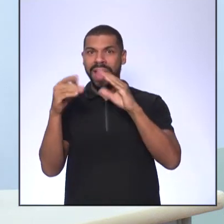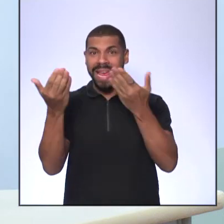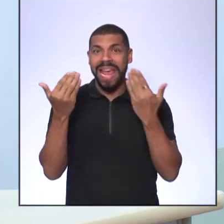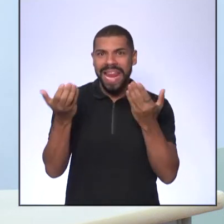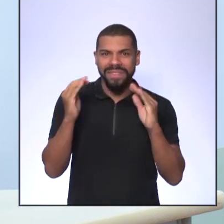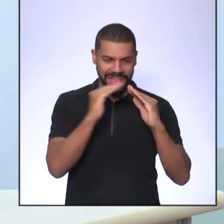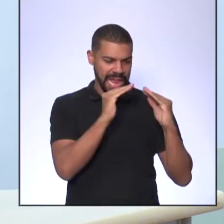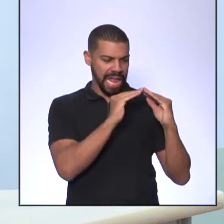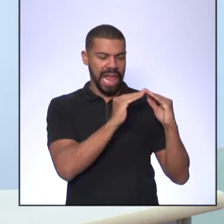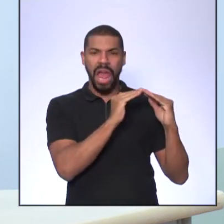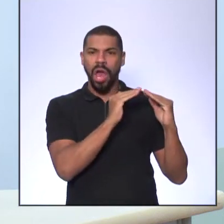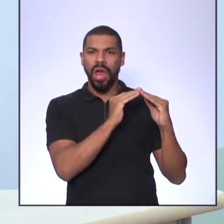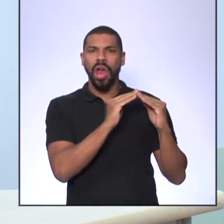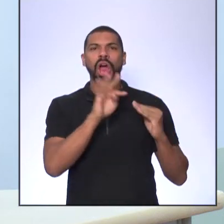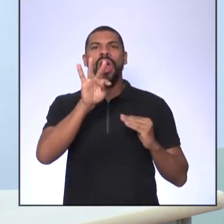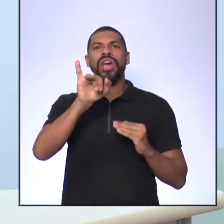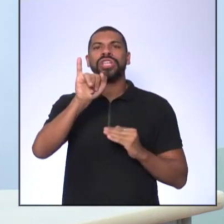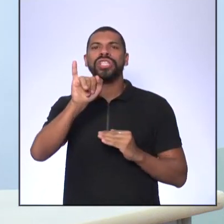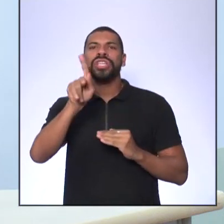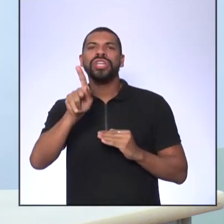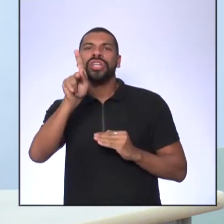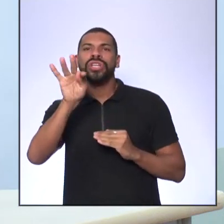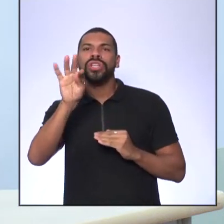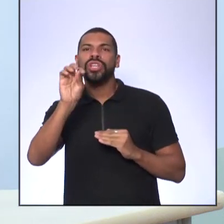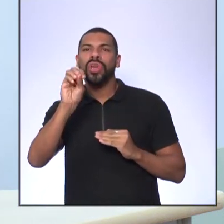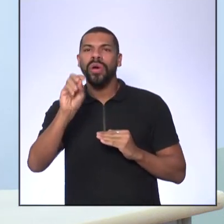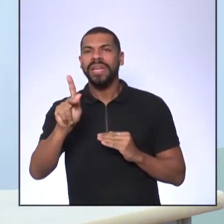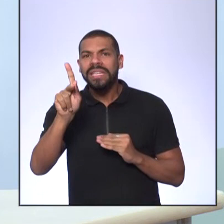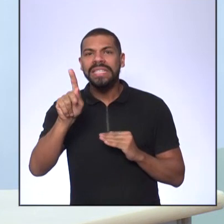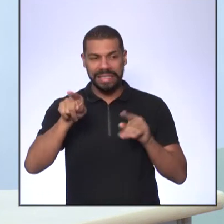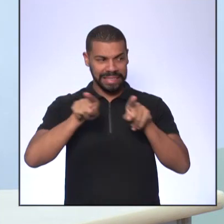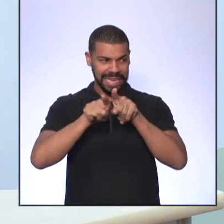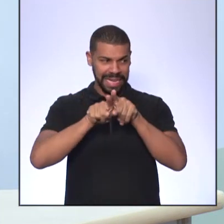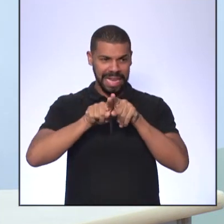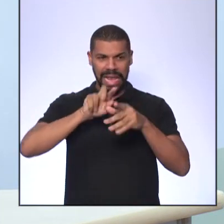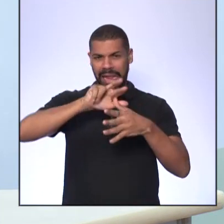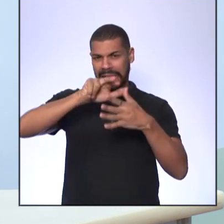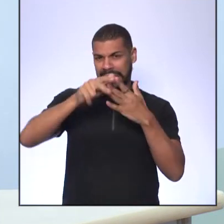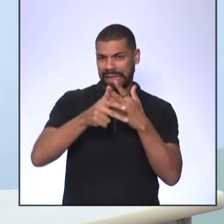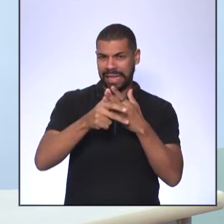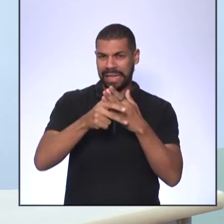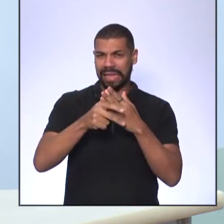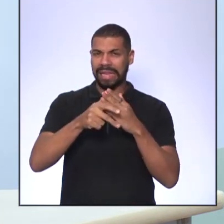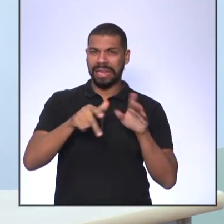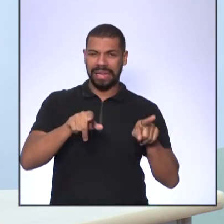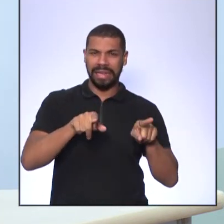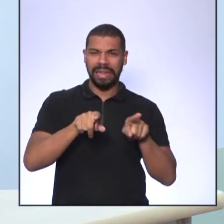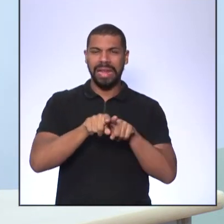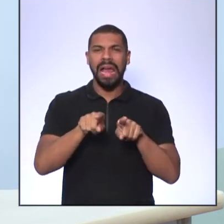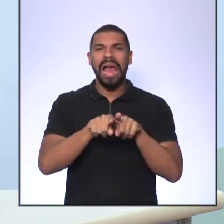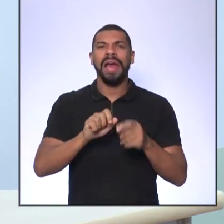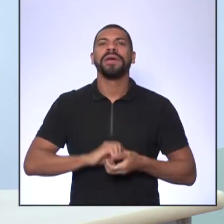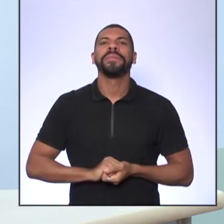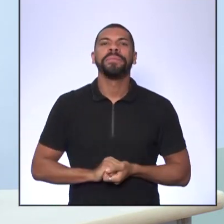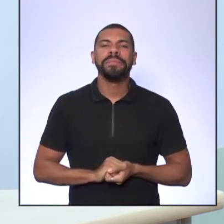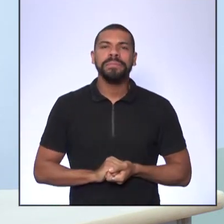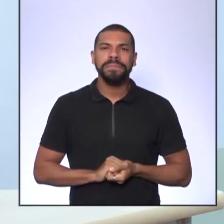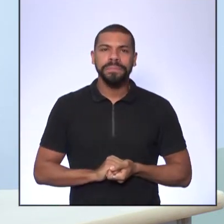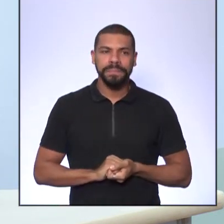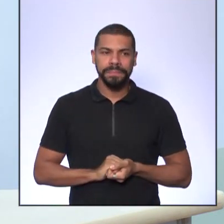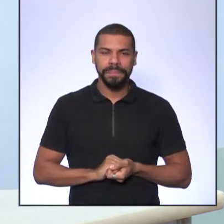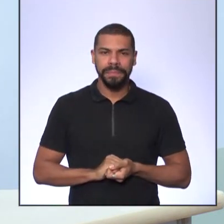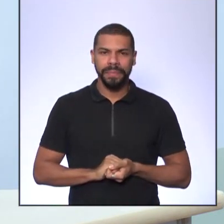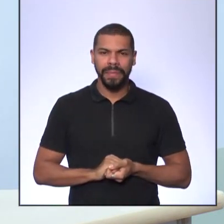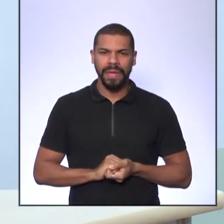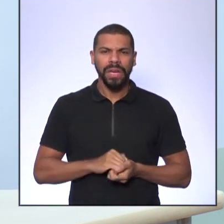terem mais contato com as redes sociais, o TikTok, e redes profissionais também, como o caso do LinkedIn, né? Vocês já